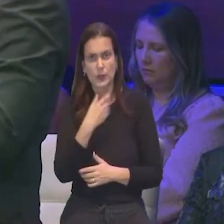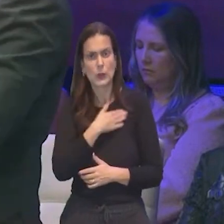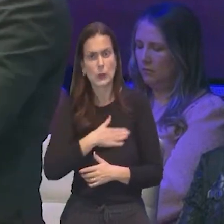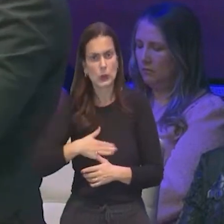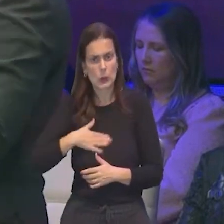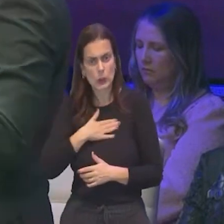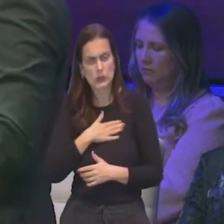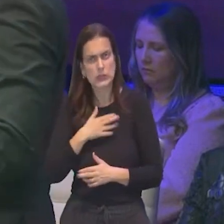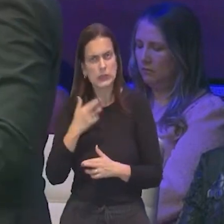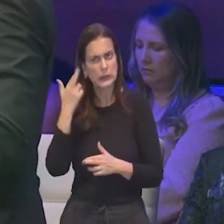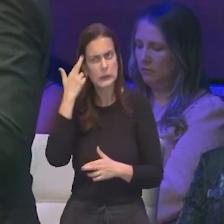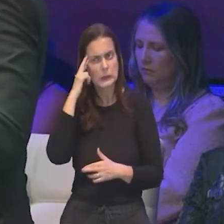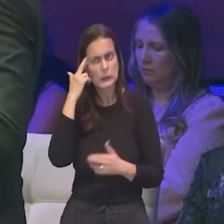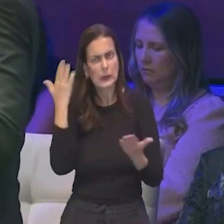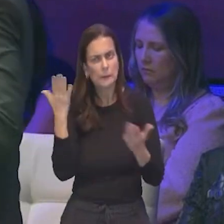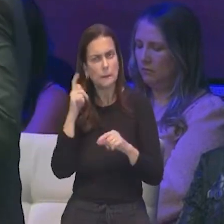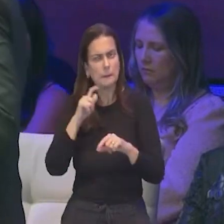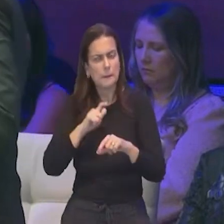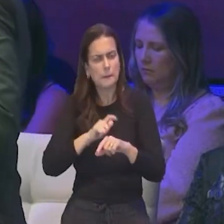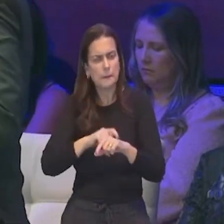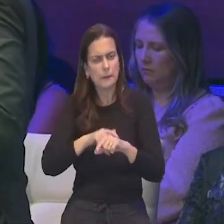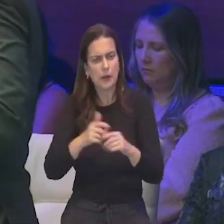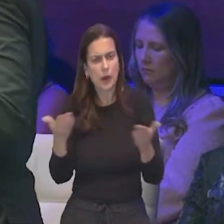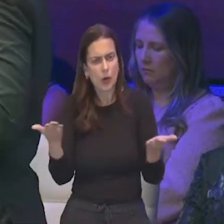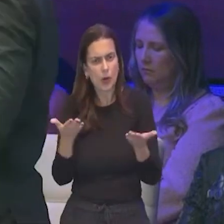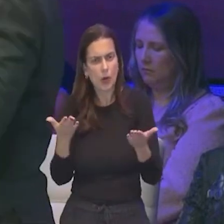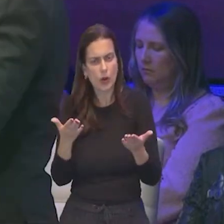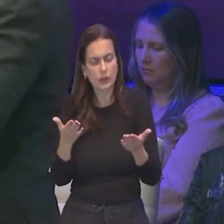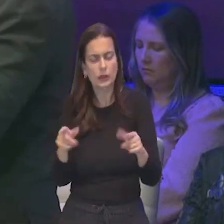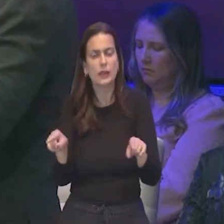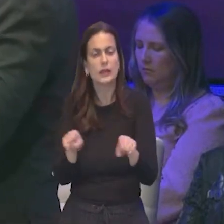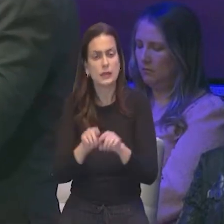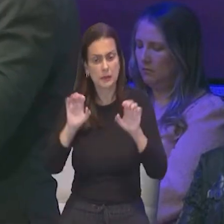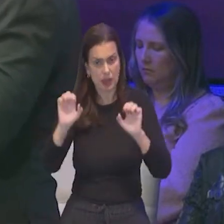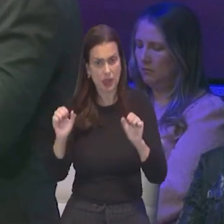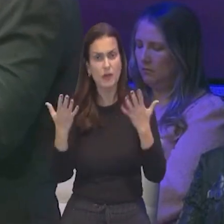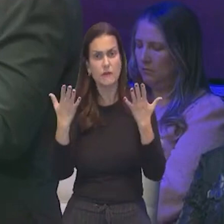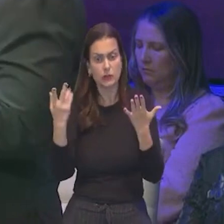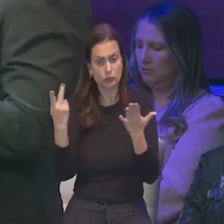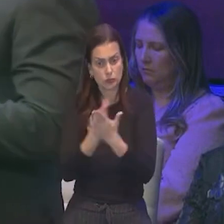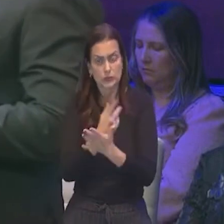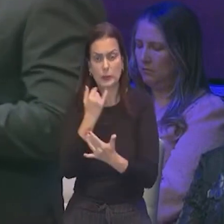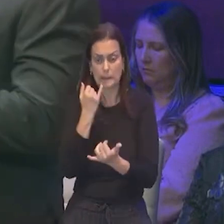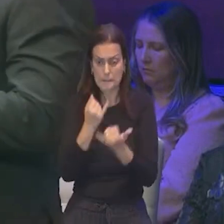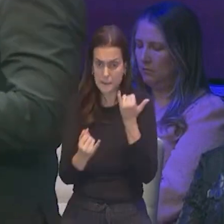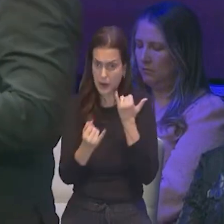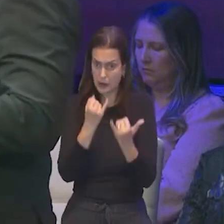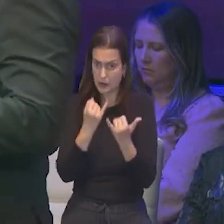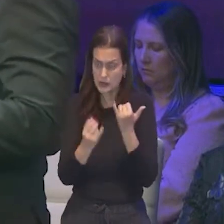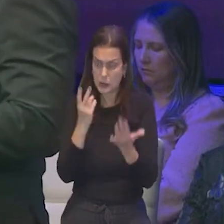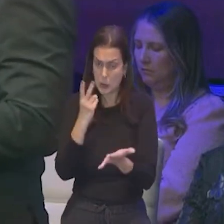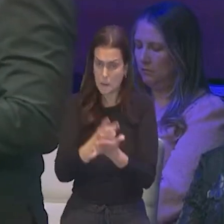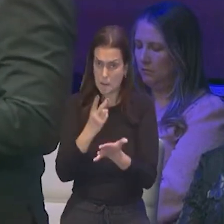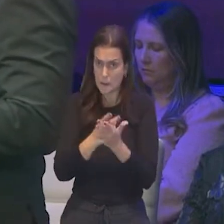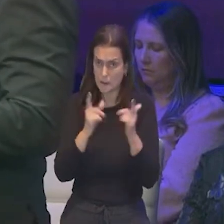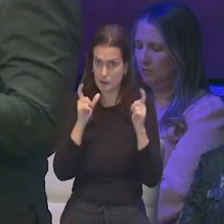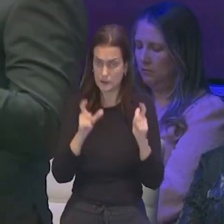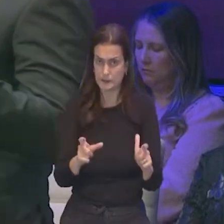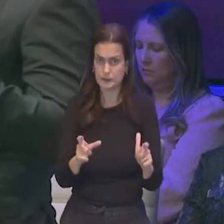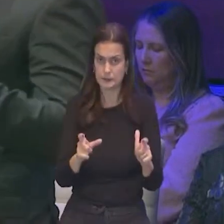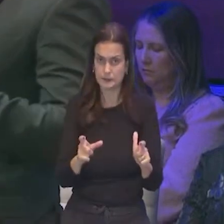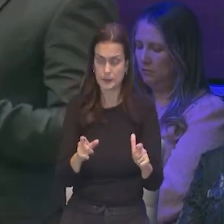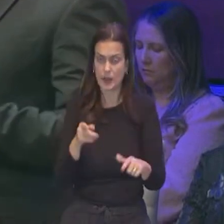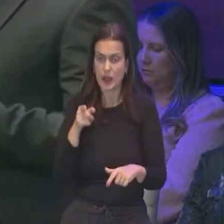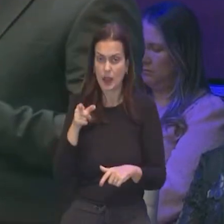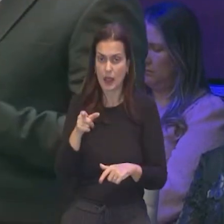de refletir com o irmão, também num episódio um tanto semelhante. no mesmo lugar,